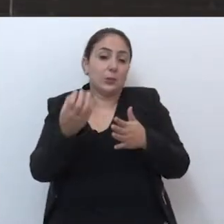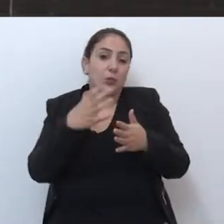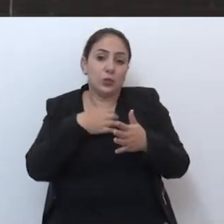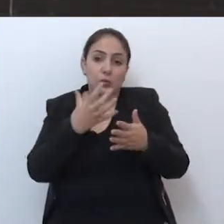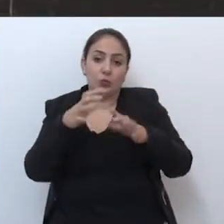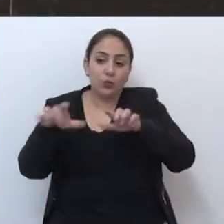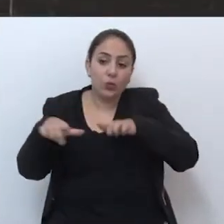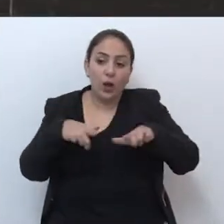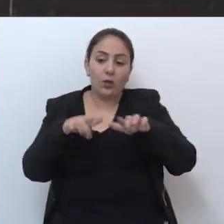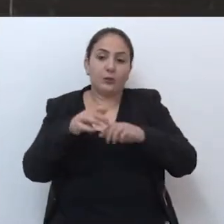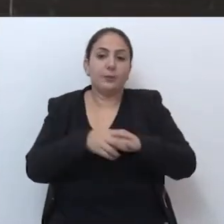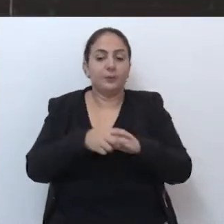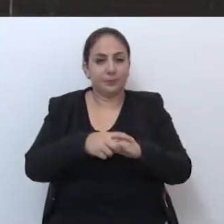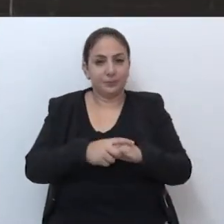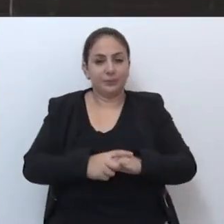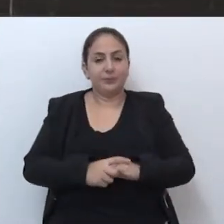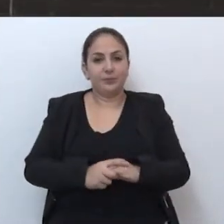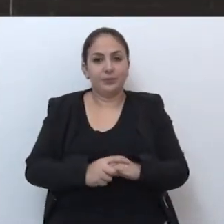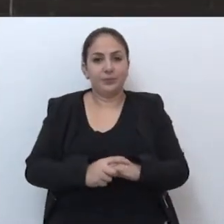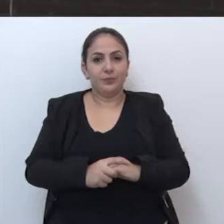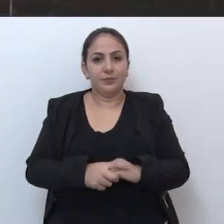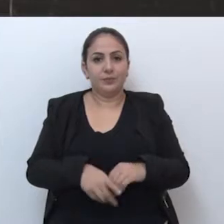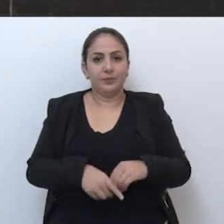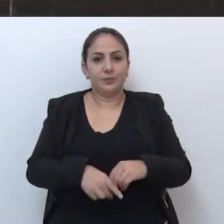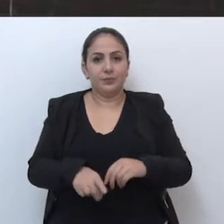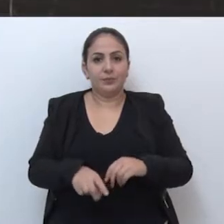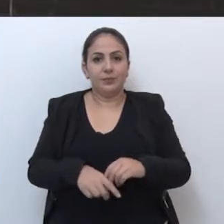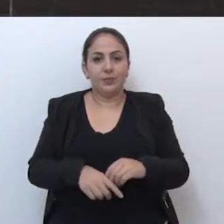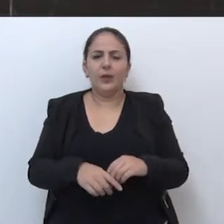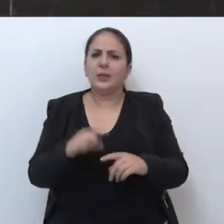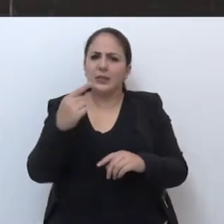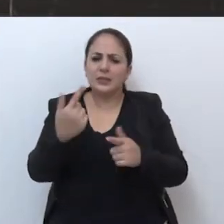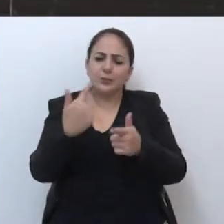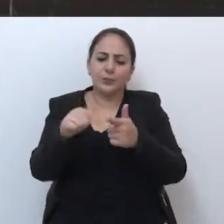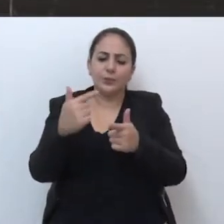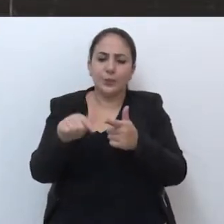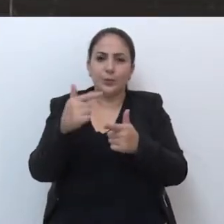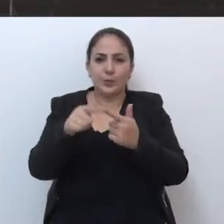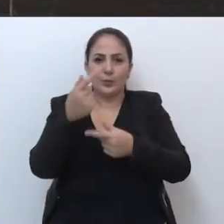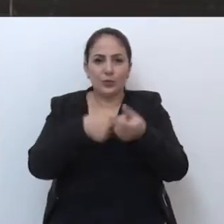muitos locais, de muitas cidades. Então, essas